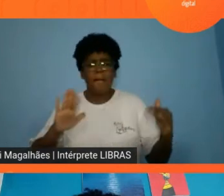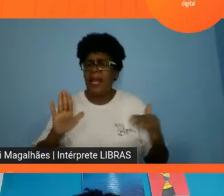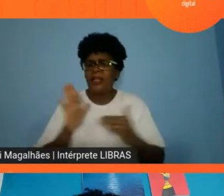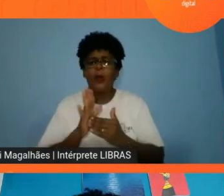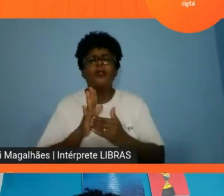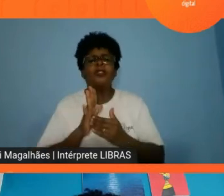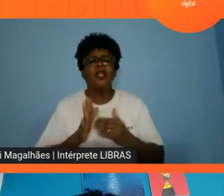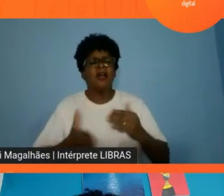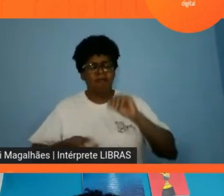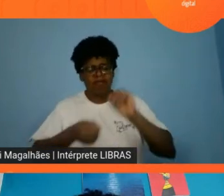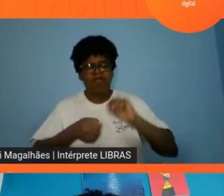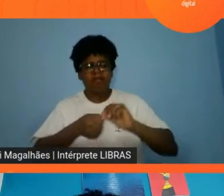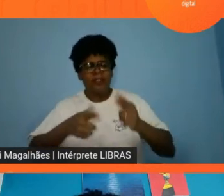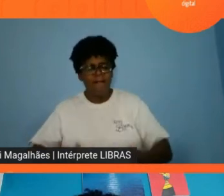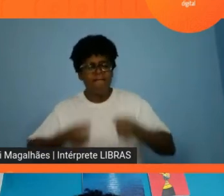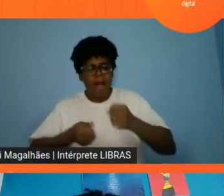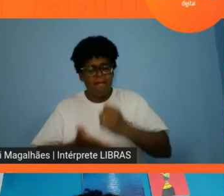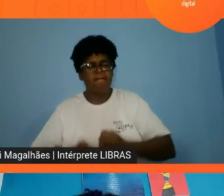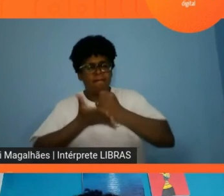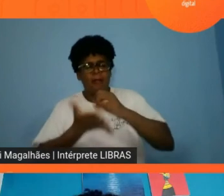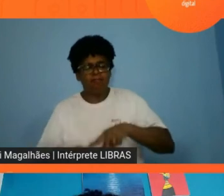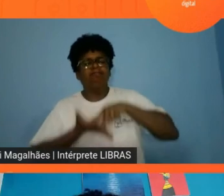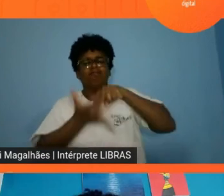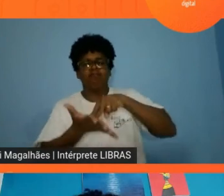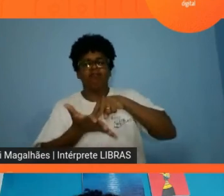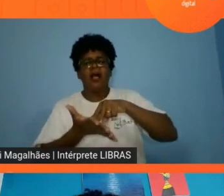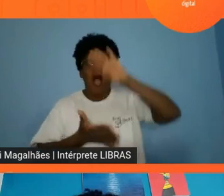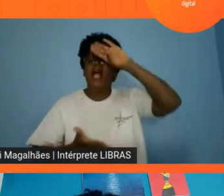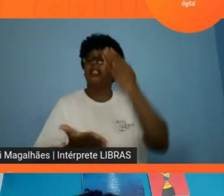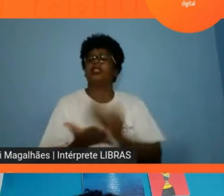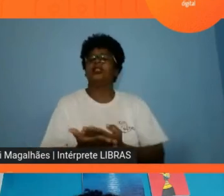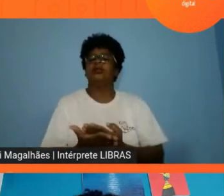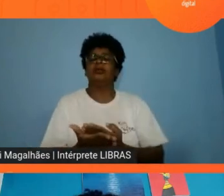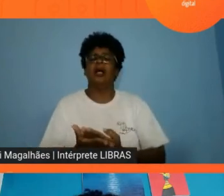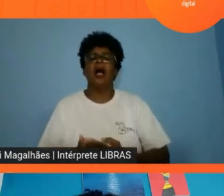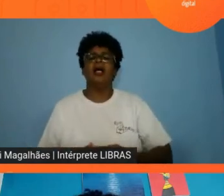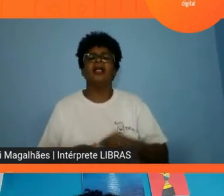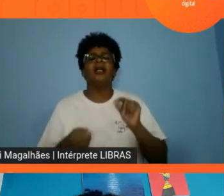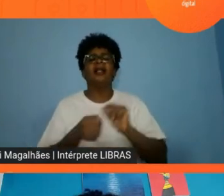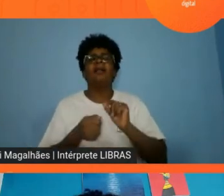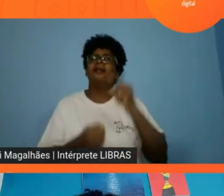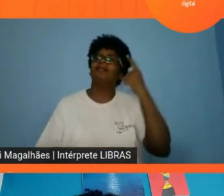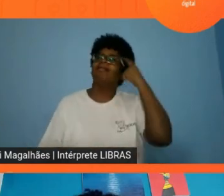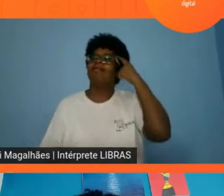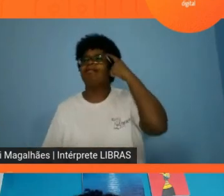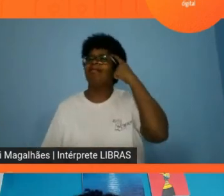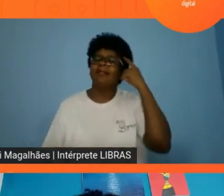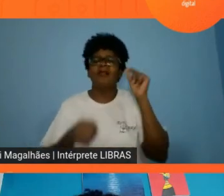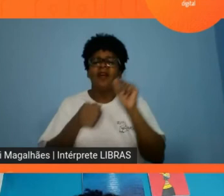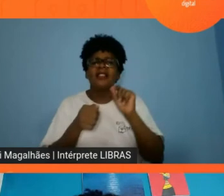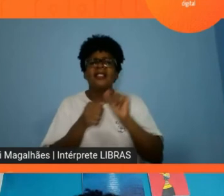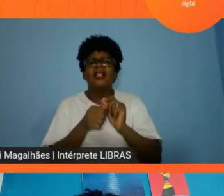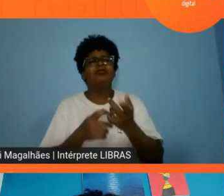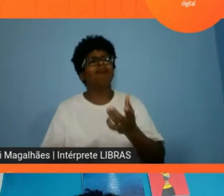as suas raízes fortalecidas, acredito que assim vamos estar fazendo esse papel, né, vamos